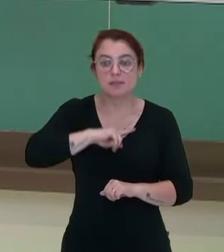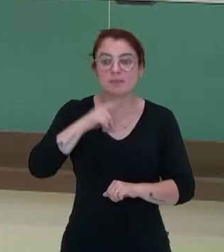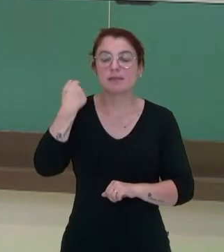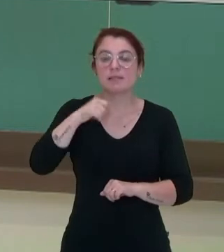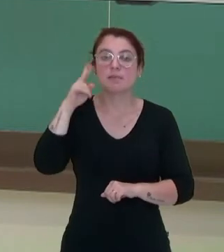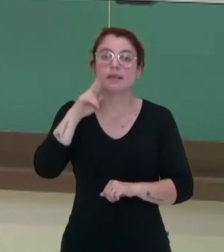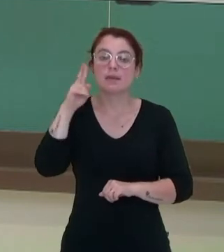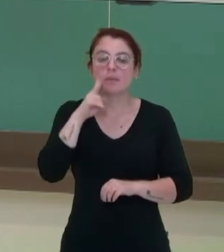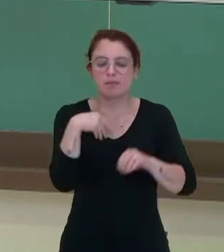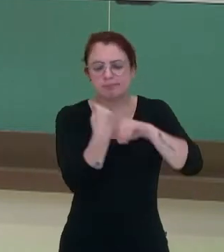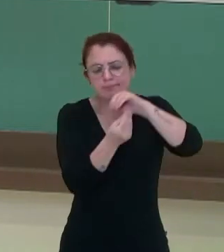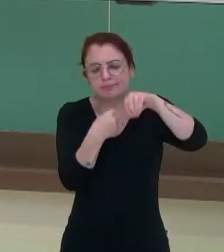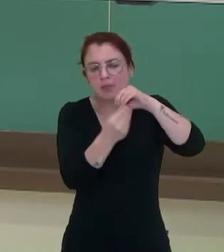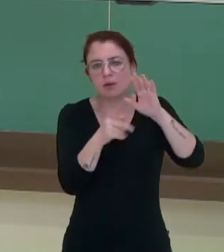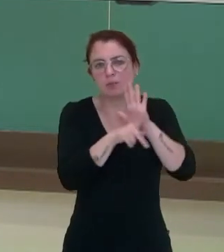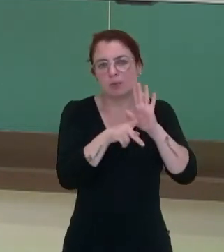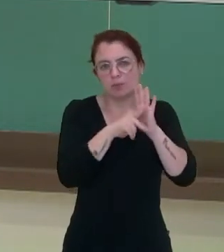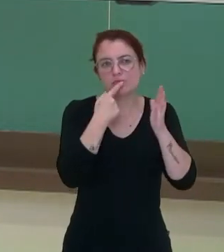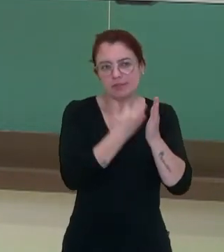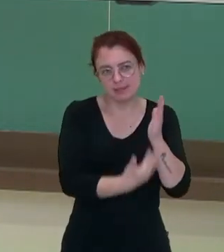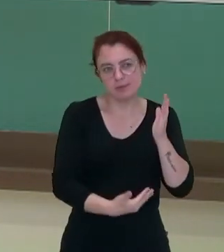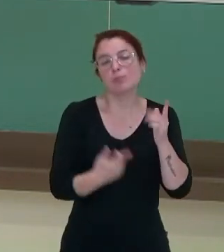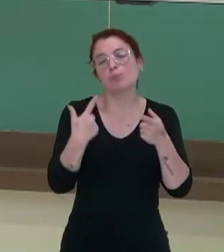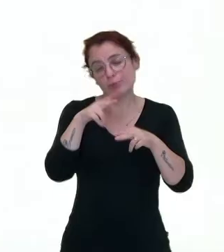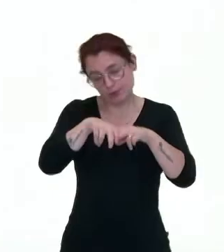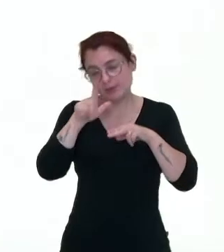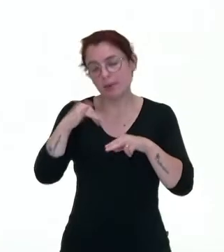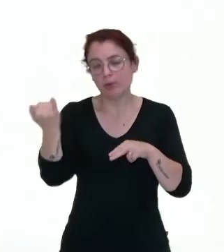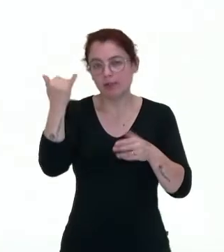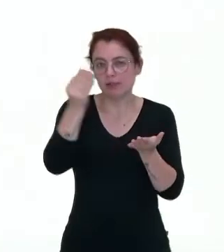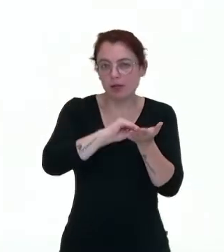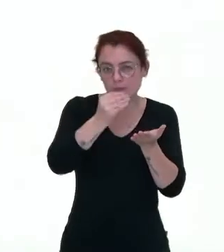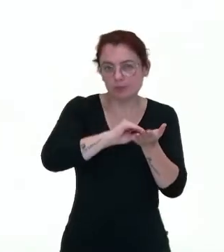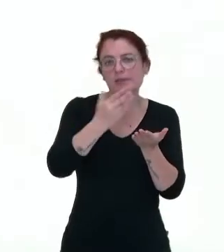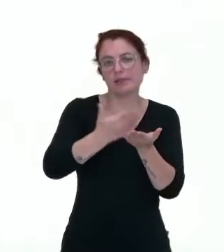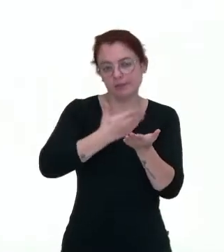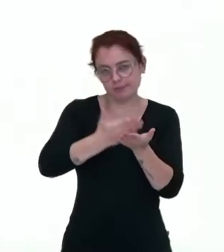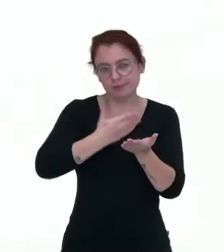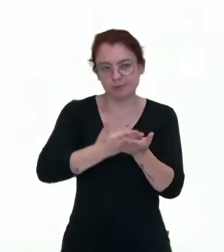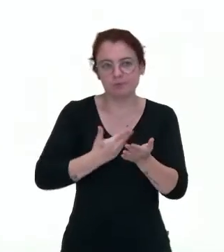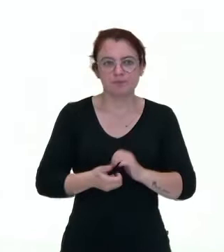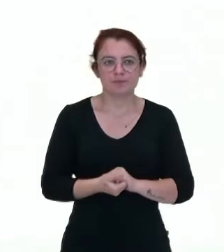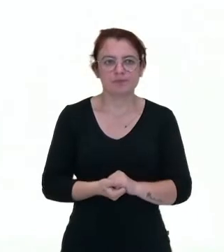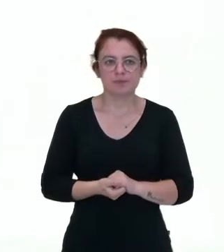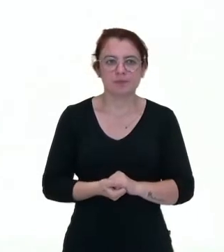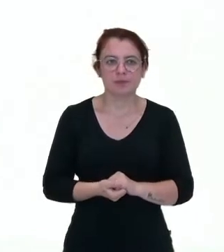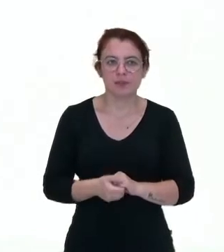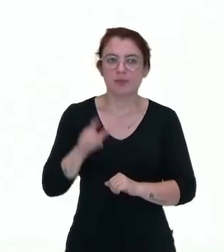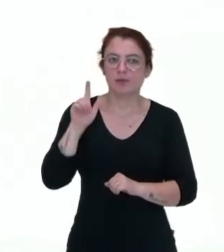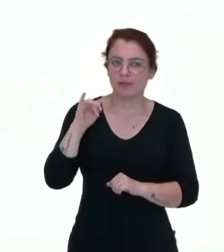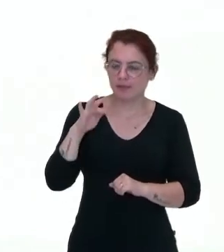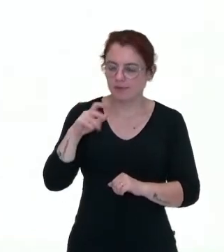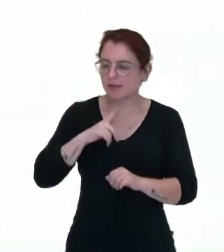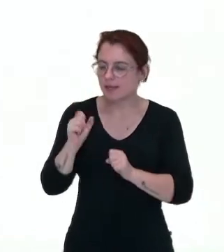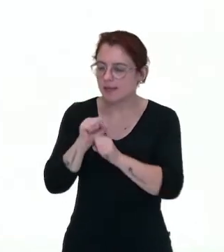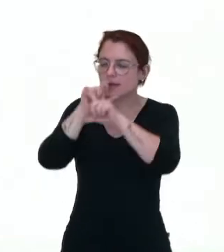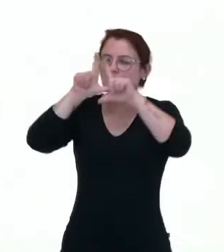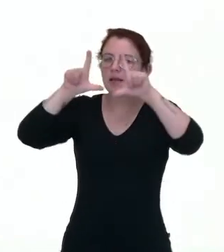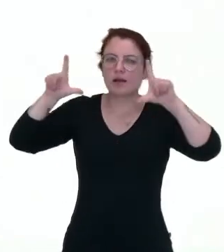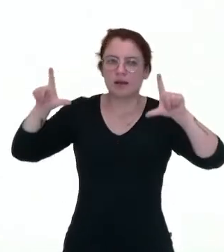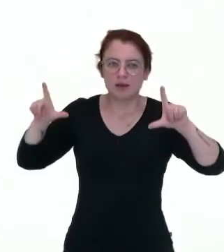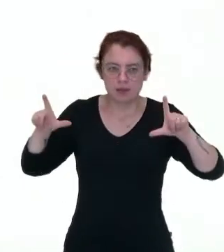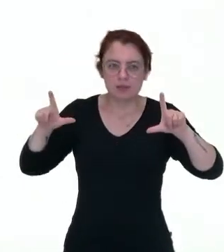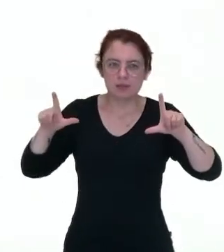Por isso é importante fazer os registros no caderno. Então vamos ver a resposta? Então a linfa é um líquido claro, que